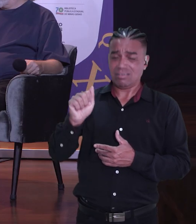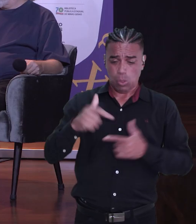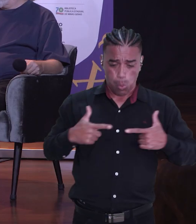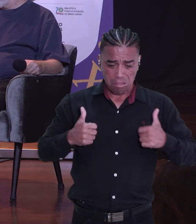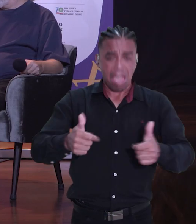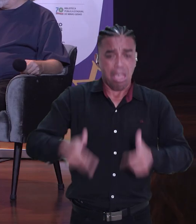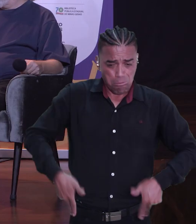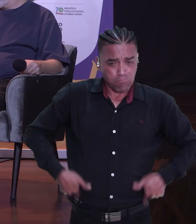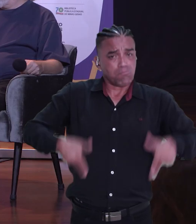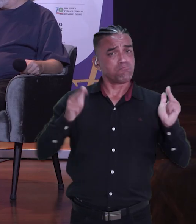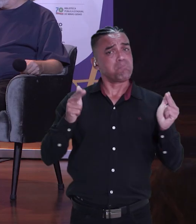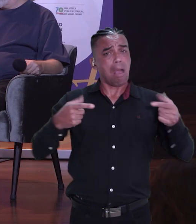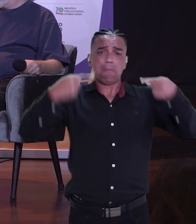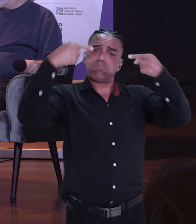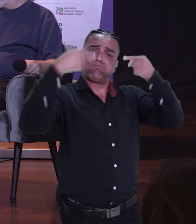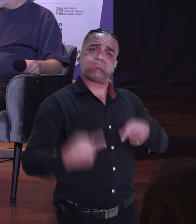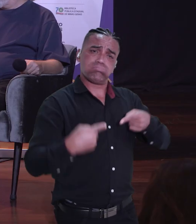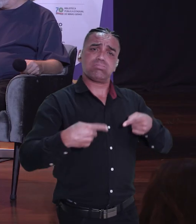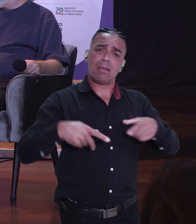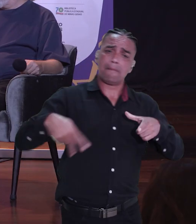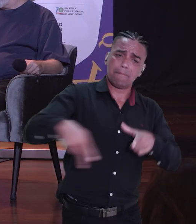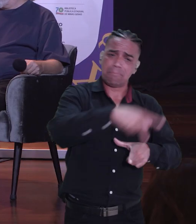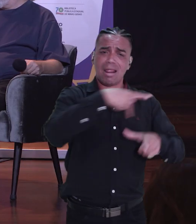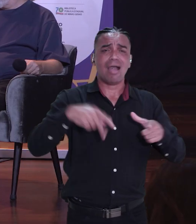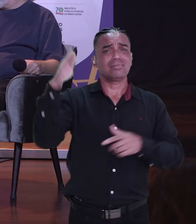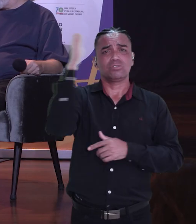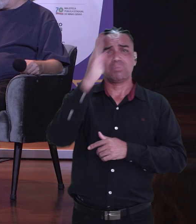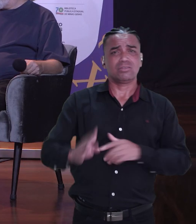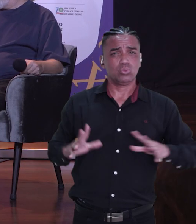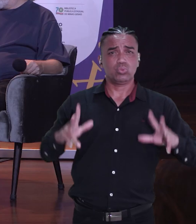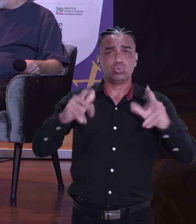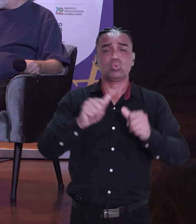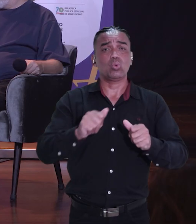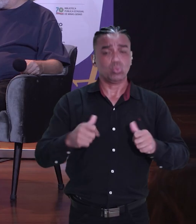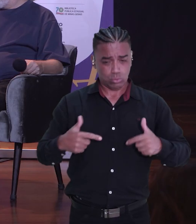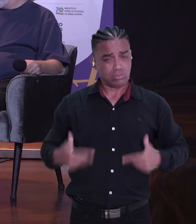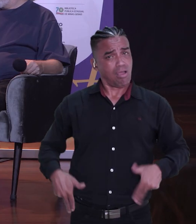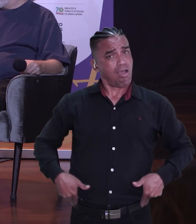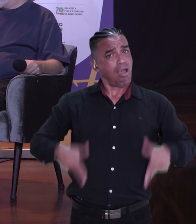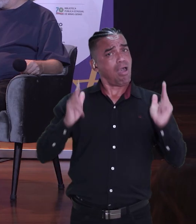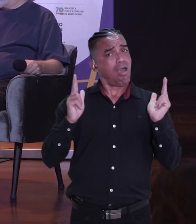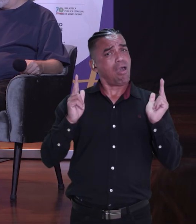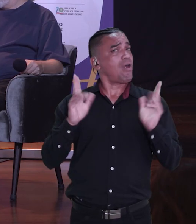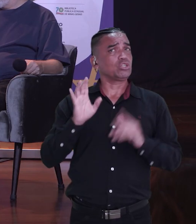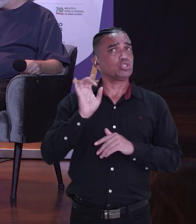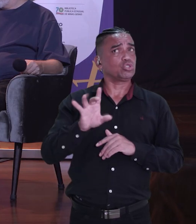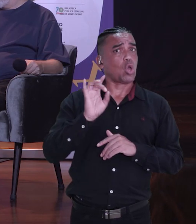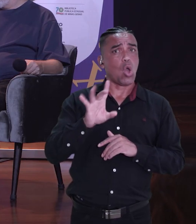saíam armados, né? Para os confrontos nas praças do Brasil inteiro, né? Armados assim, não só